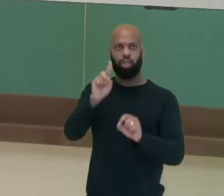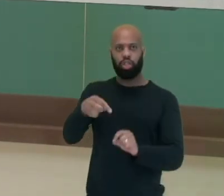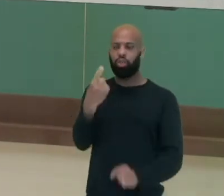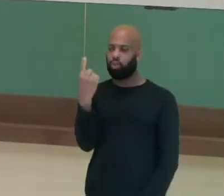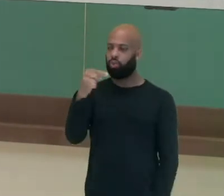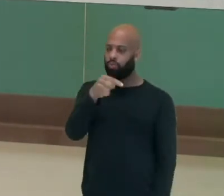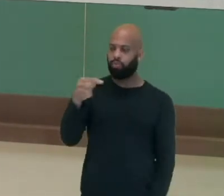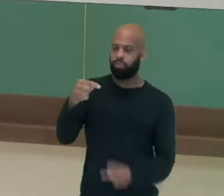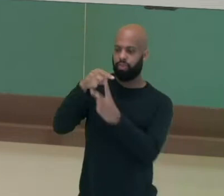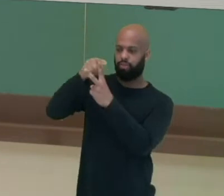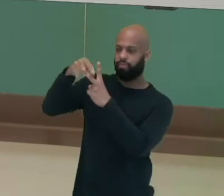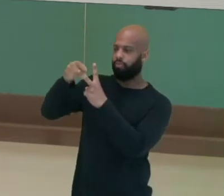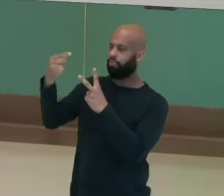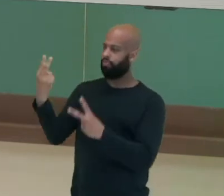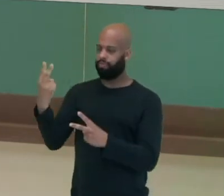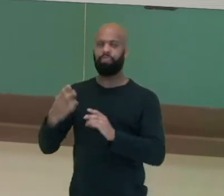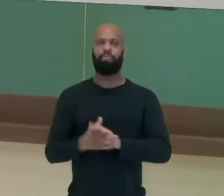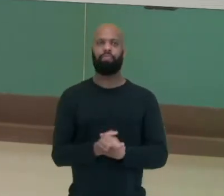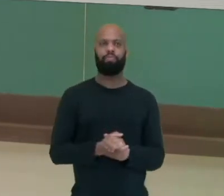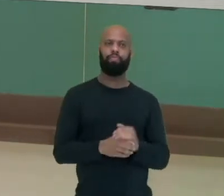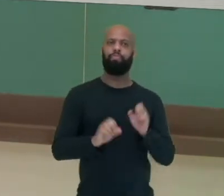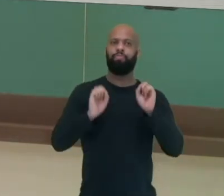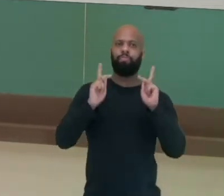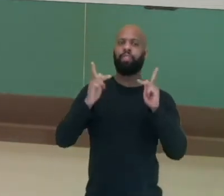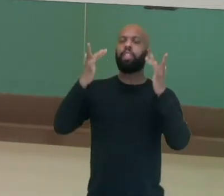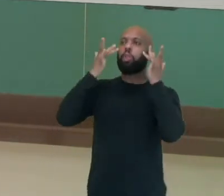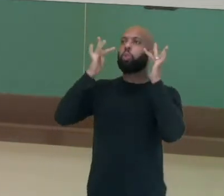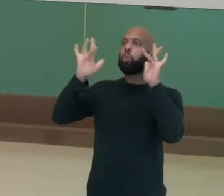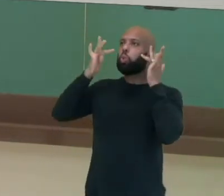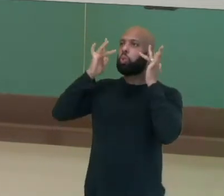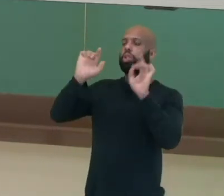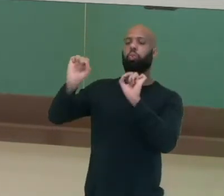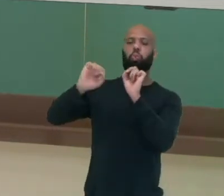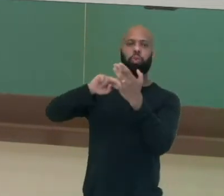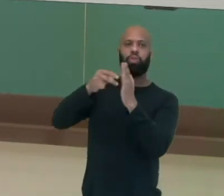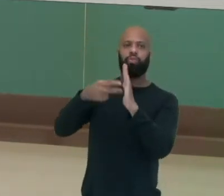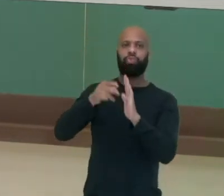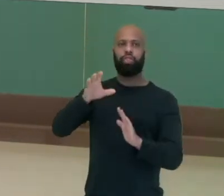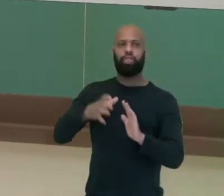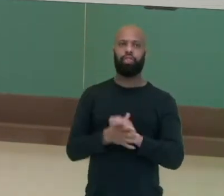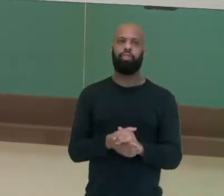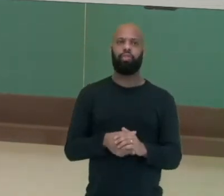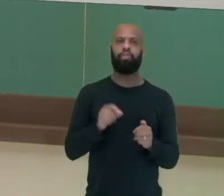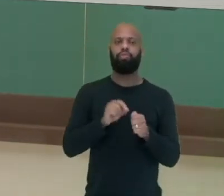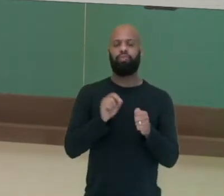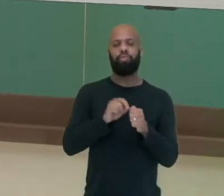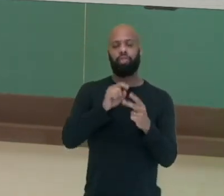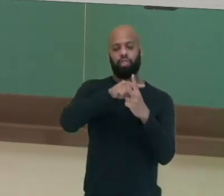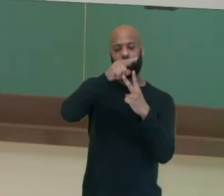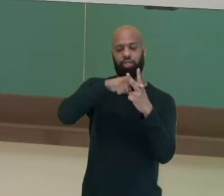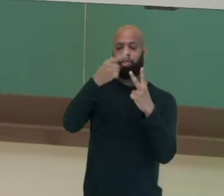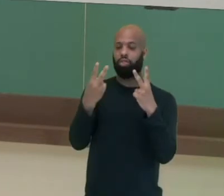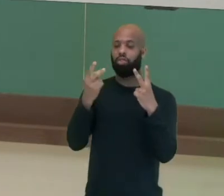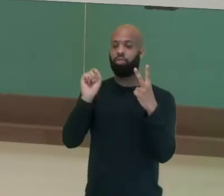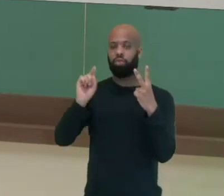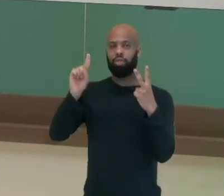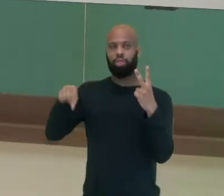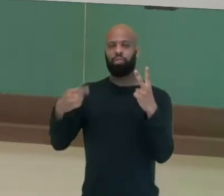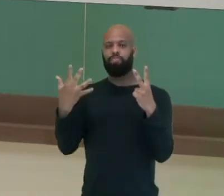2. Tá, professora, não sei quanto que dá esses valores. É simples, pessoal. Raiz de 2